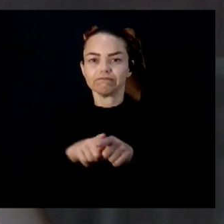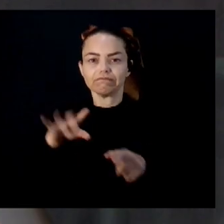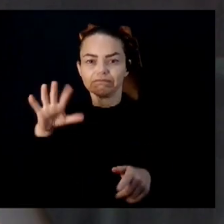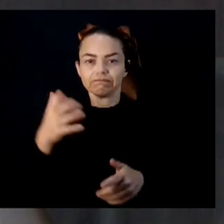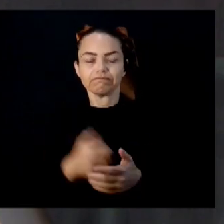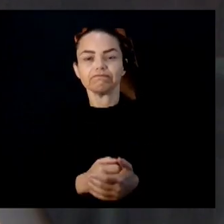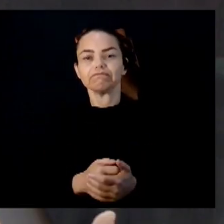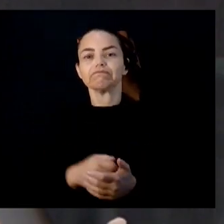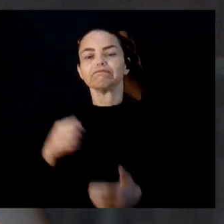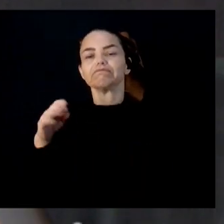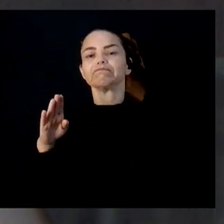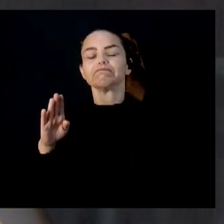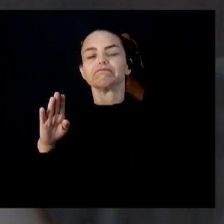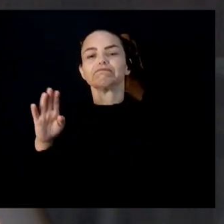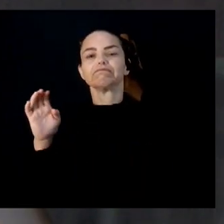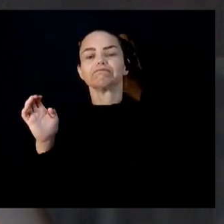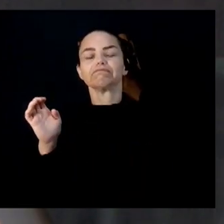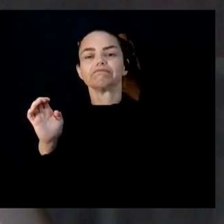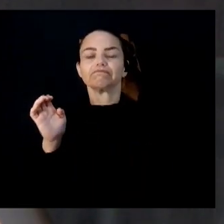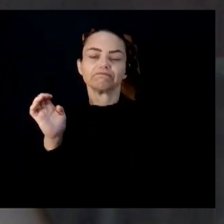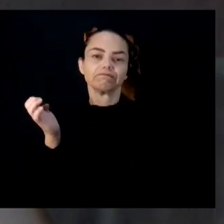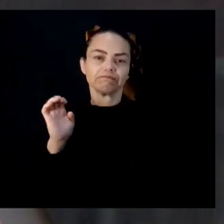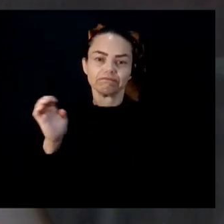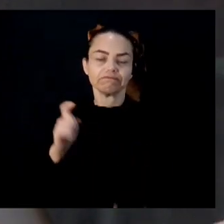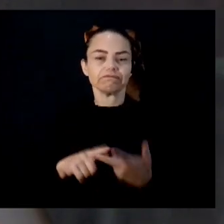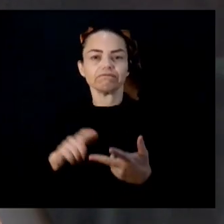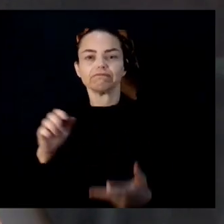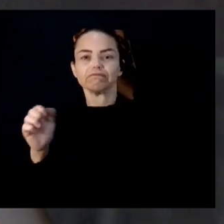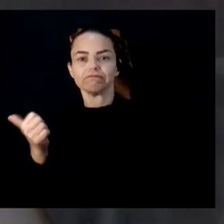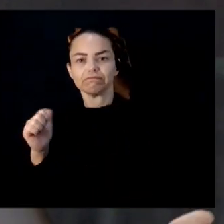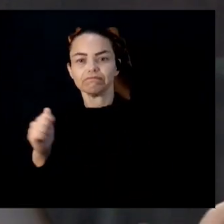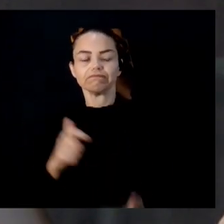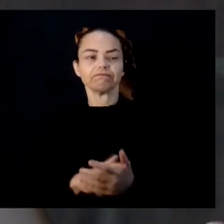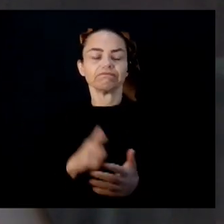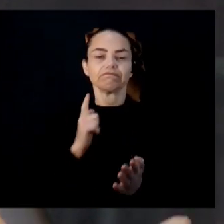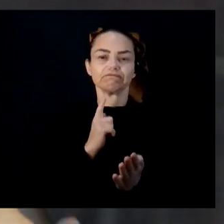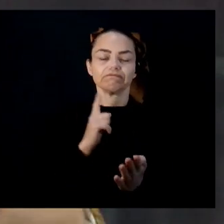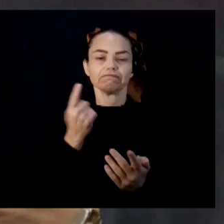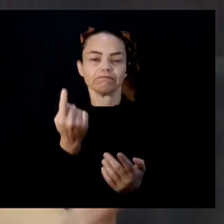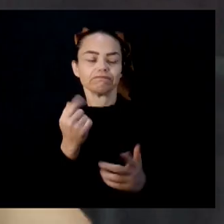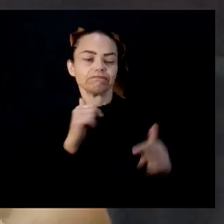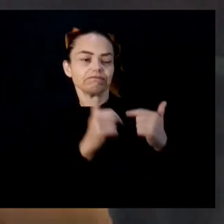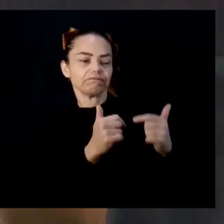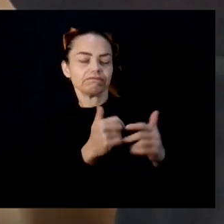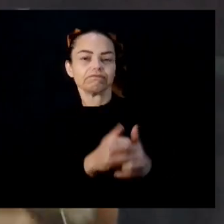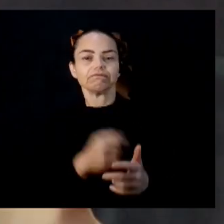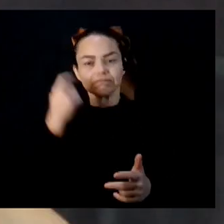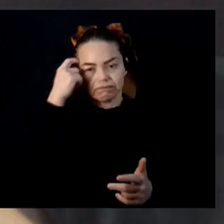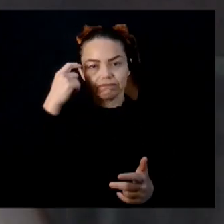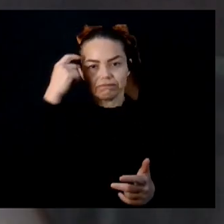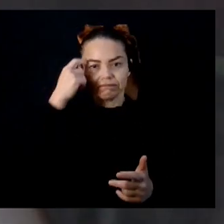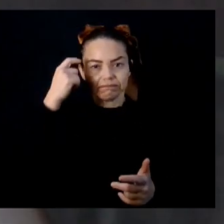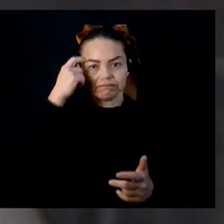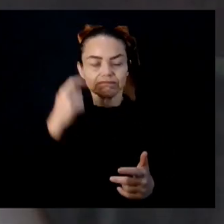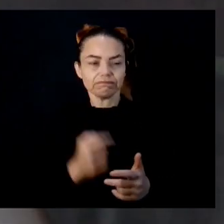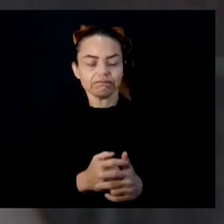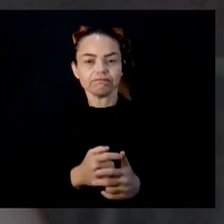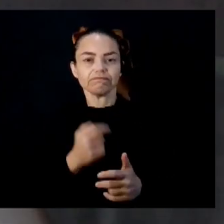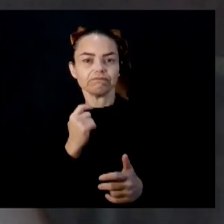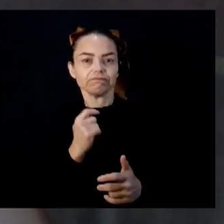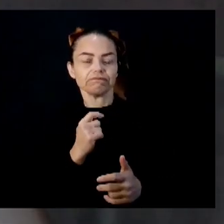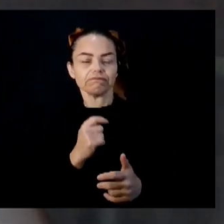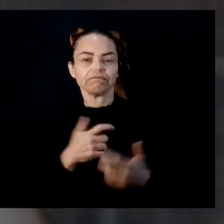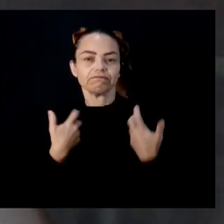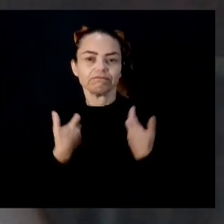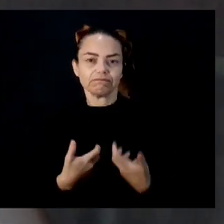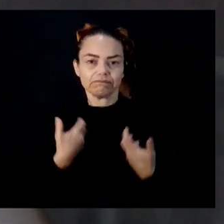também, essa dinâmica de exaustão, de só um estar executando e sempre pensando, e esse ato de pensar em casa cansa, isso